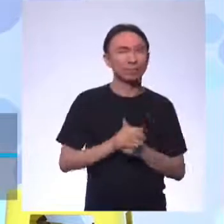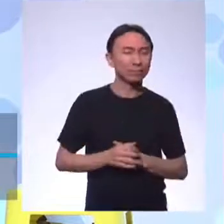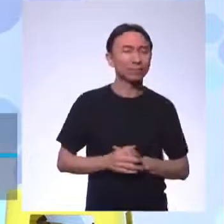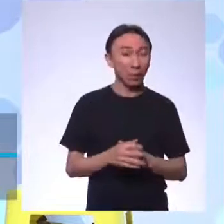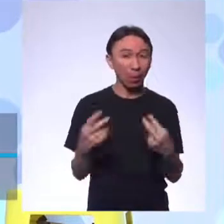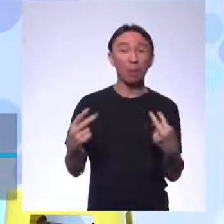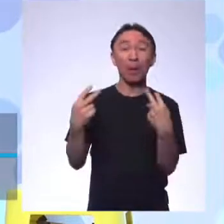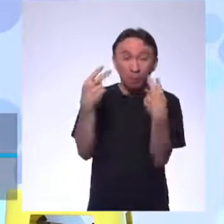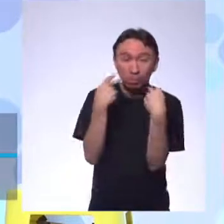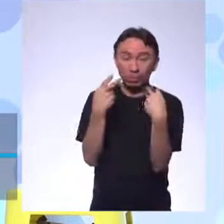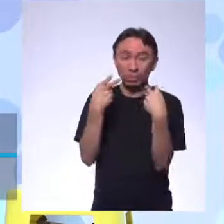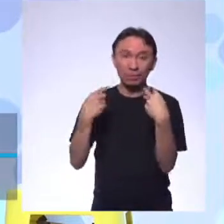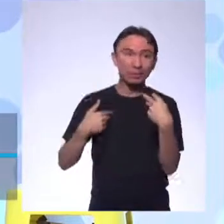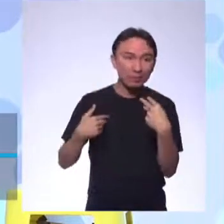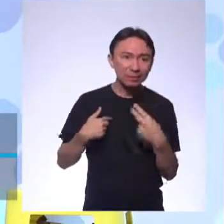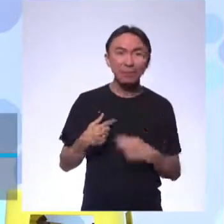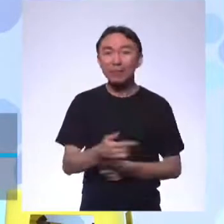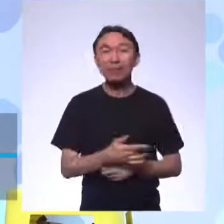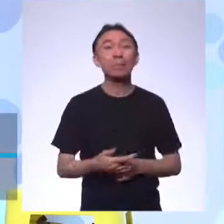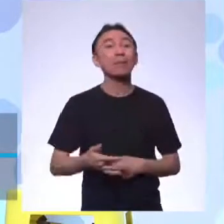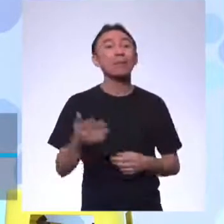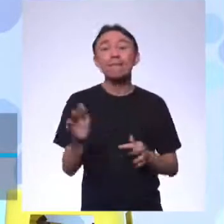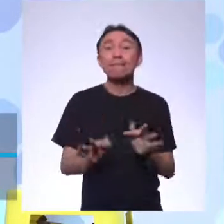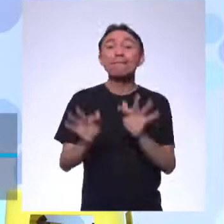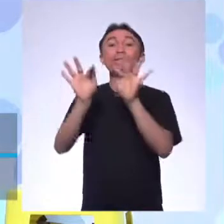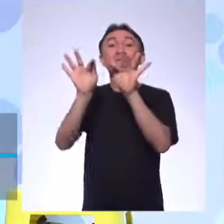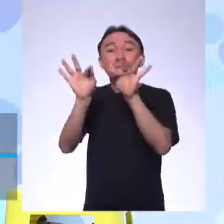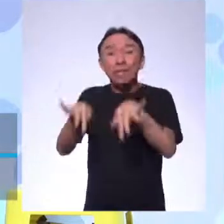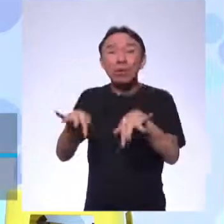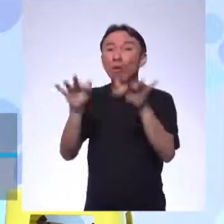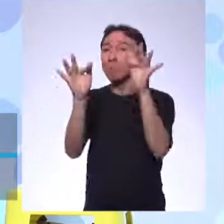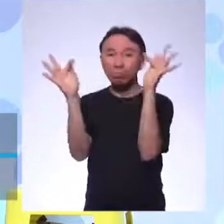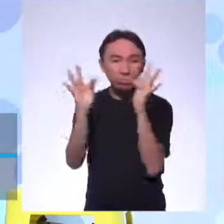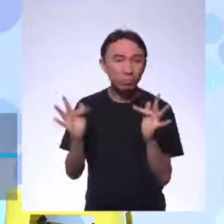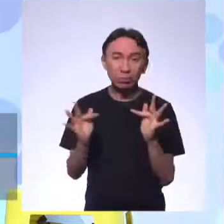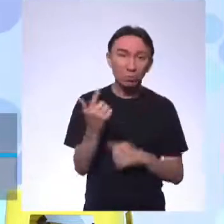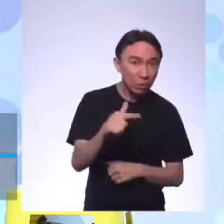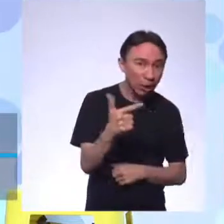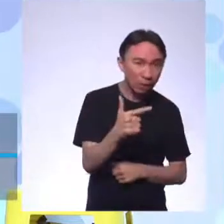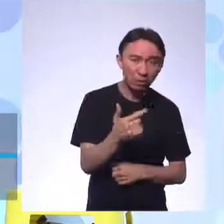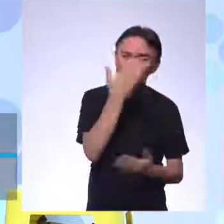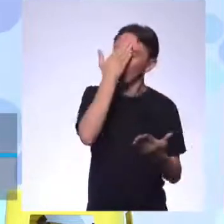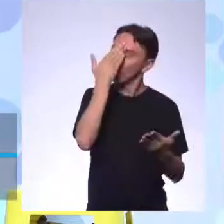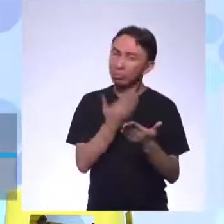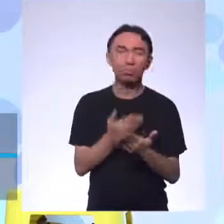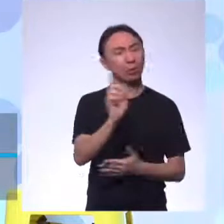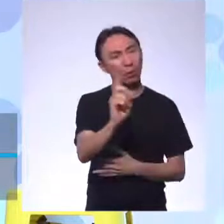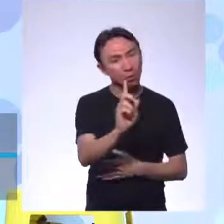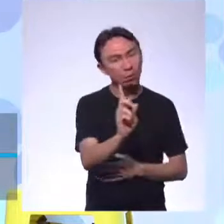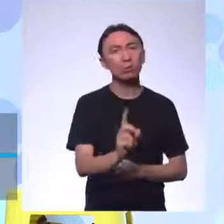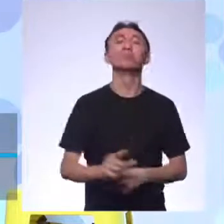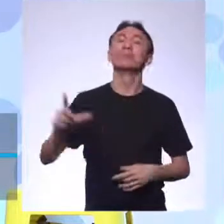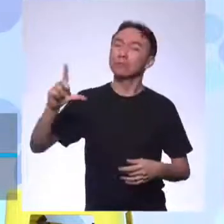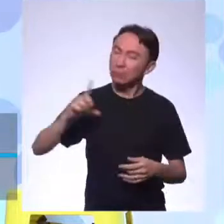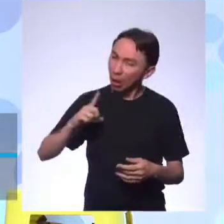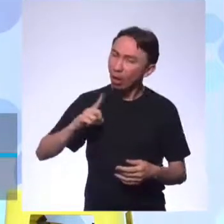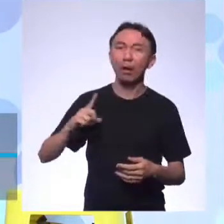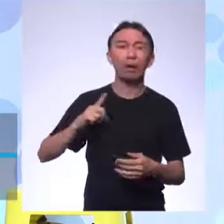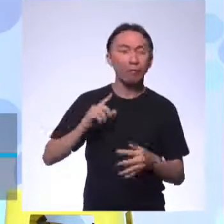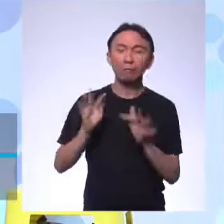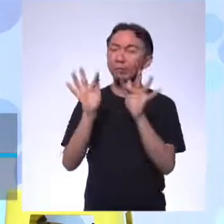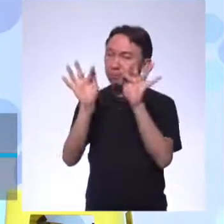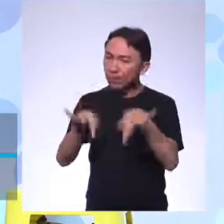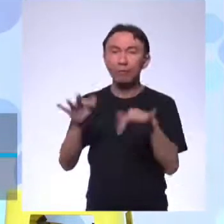Não acredita em quem fala que não existe essa coisa que não existe final feliz. Existe sim, as pessoas são felizes, o mundo